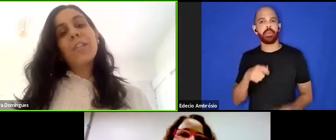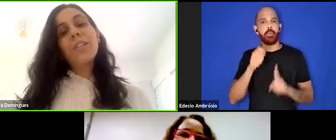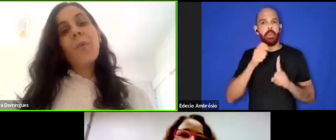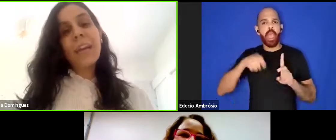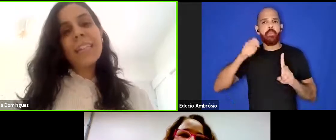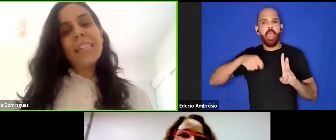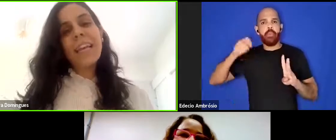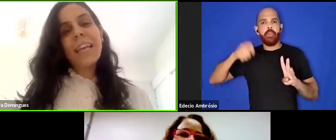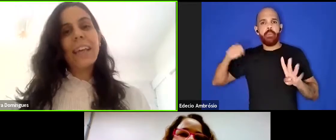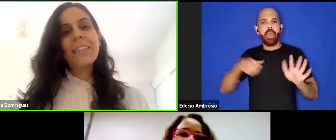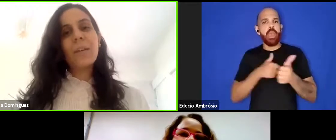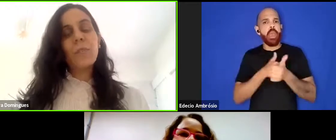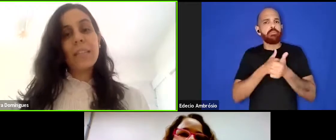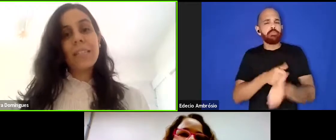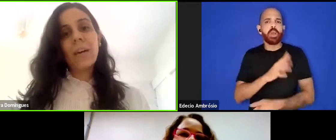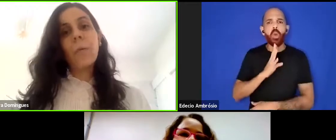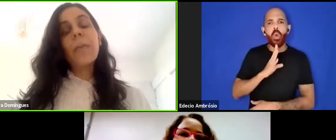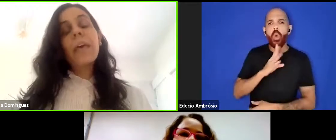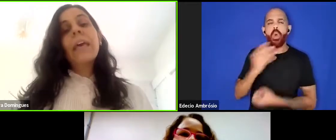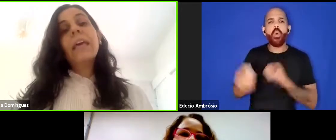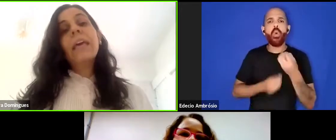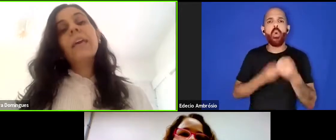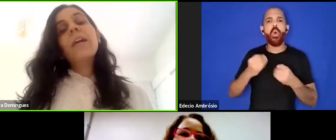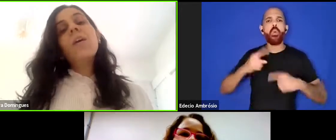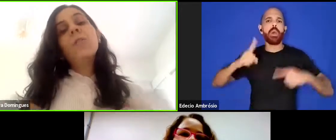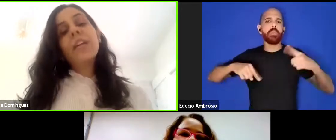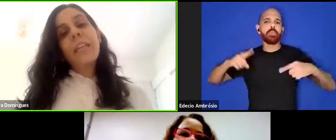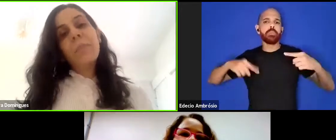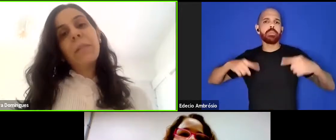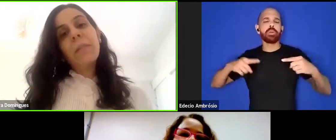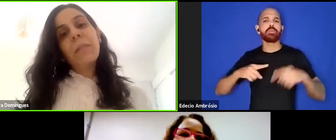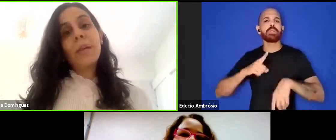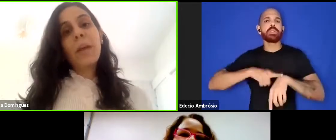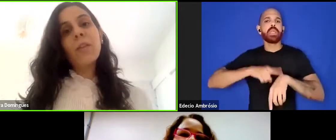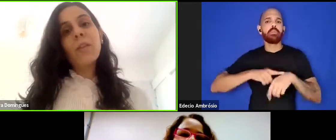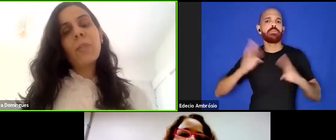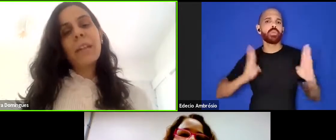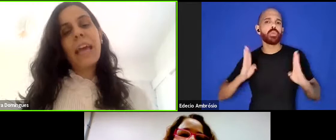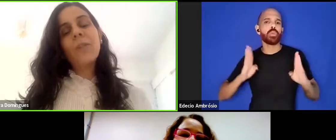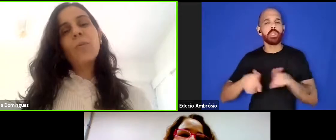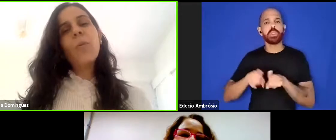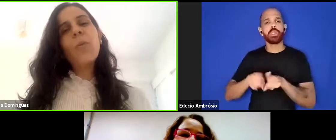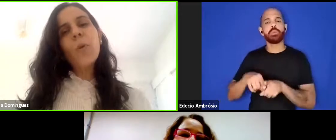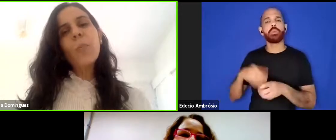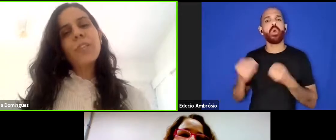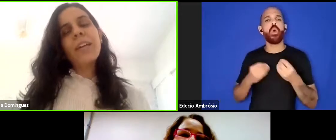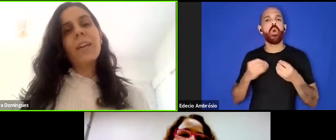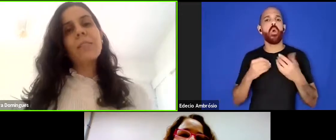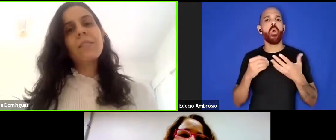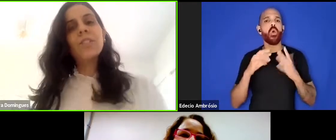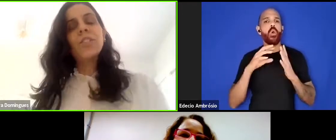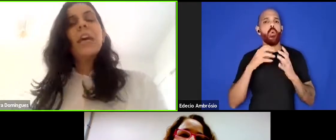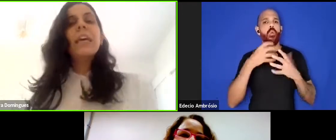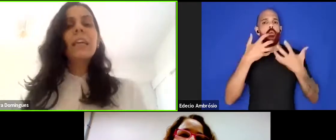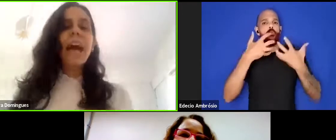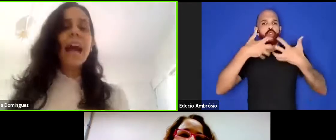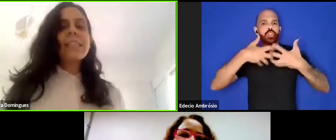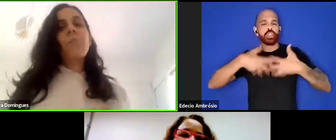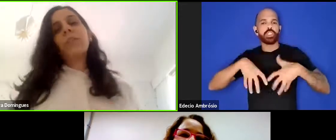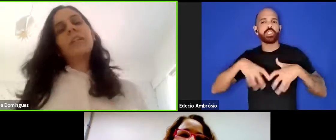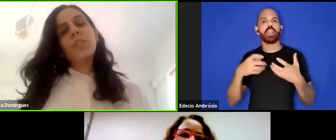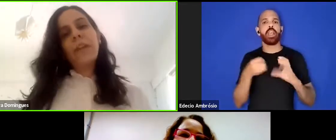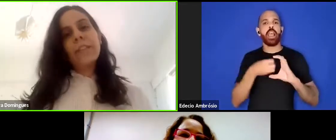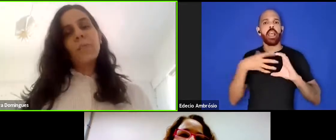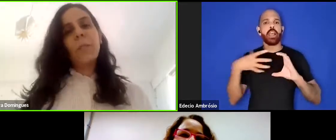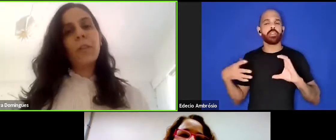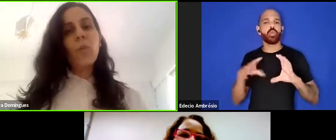né, para a gente conhecer a prevalência, a duração e os determinantes do aleitamento materno num grupo de crianças que